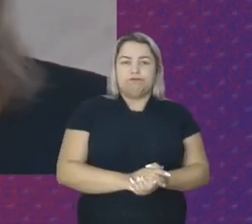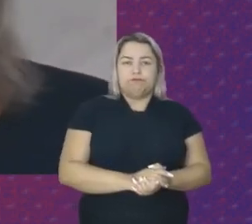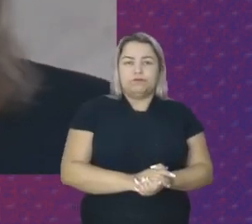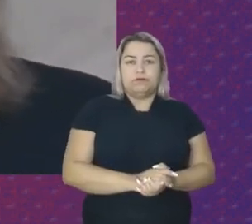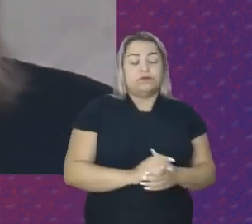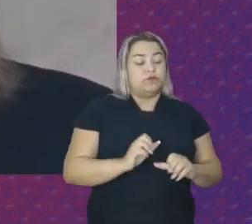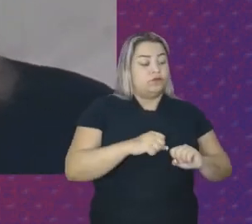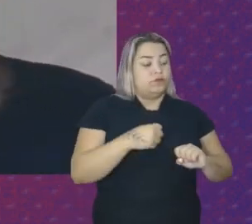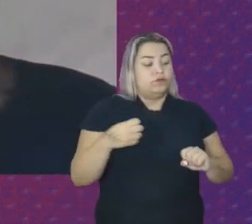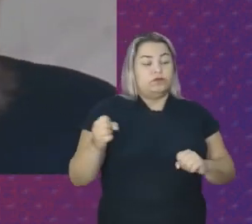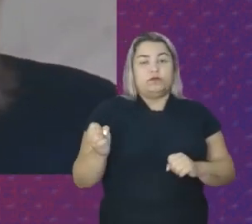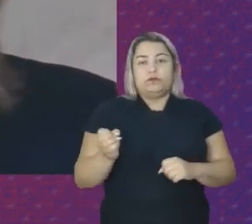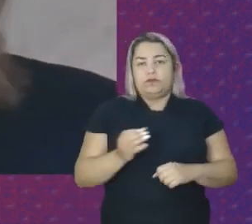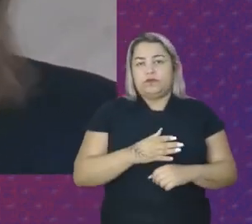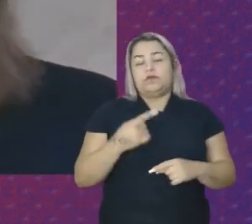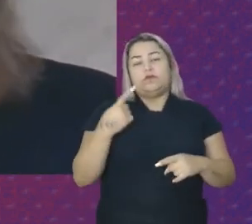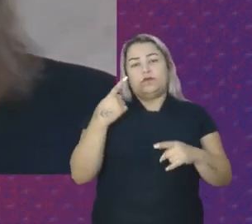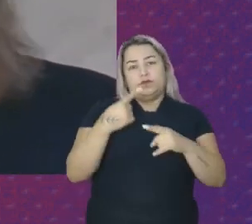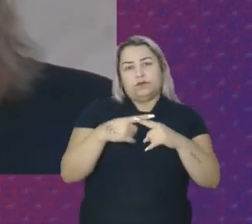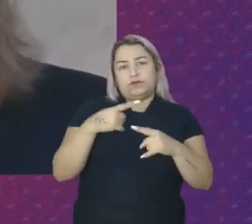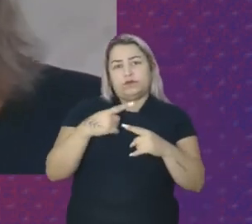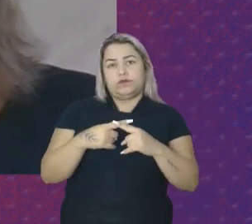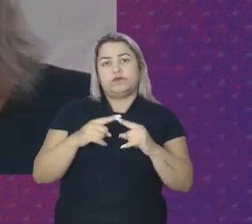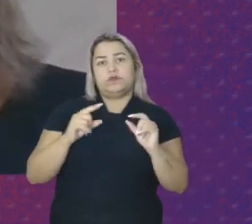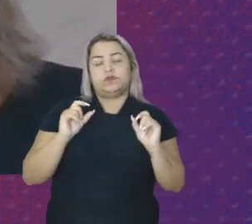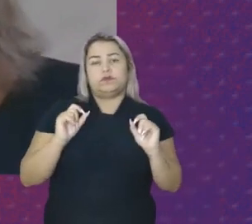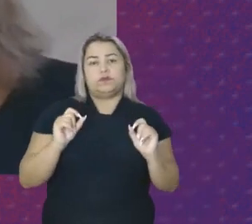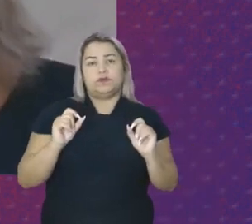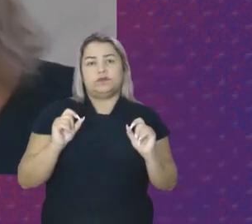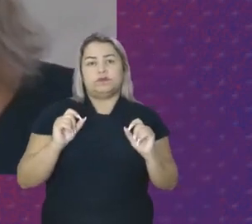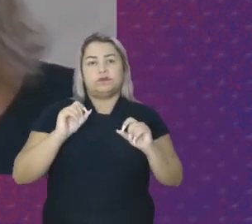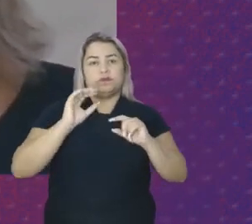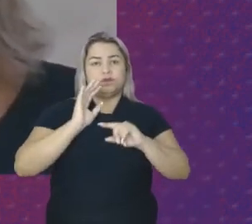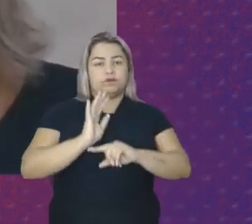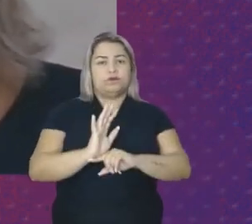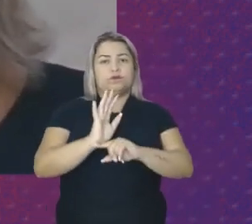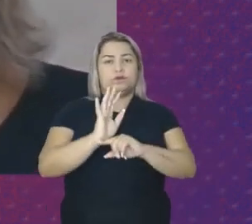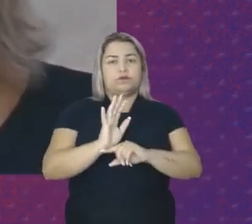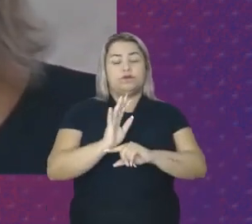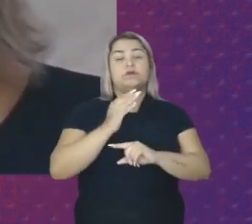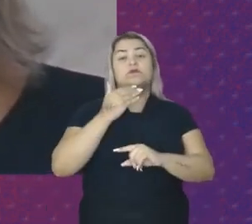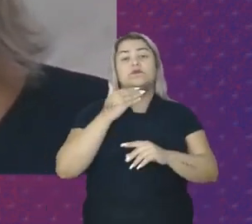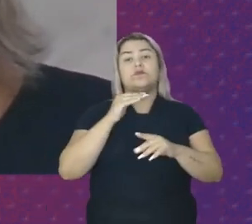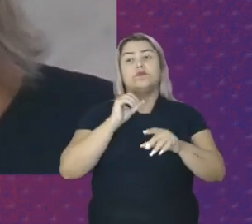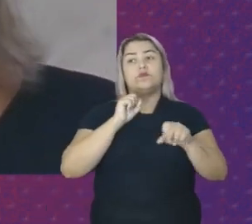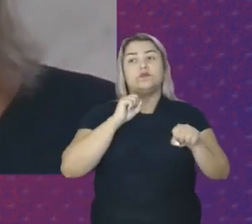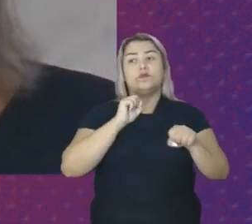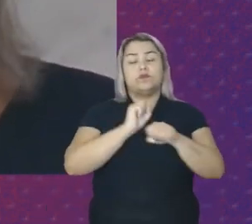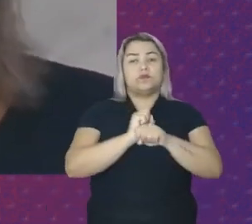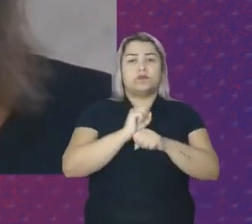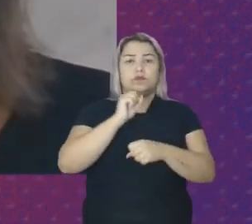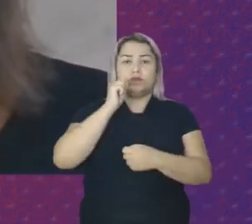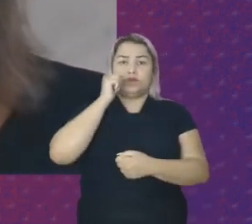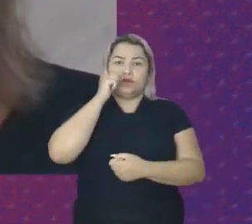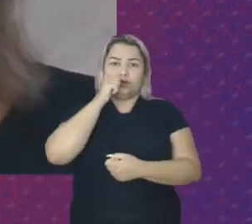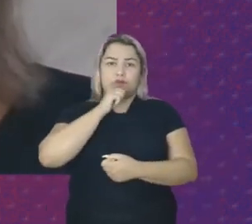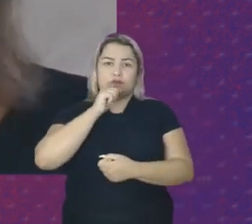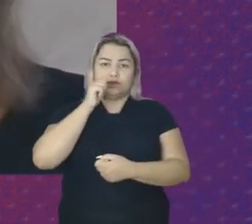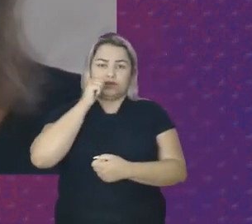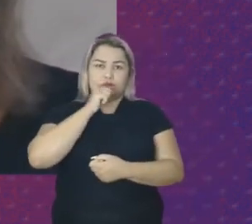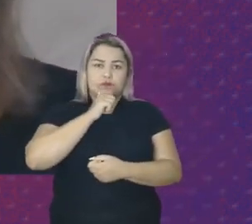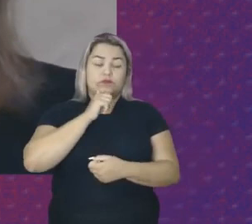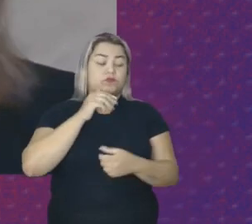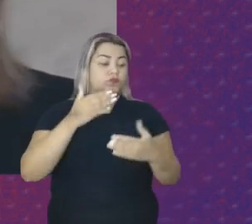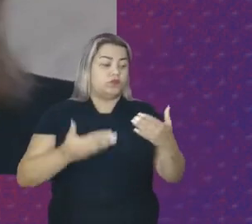grande novidade, porque isso ajuda a impedir que a mulher percorra um périplo